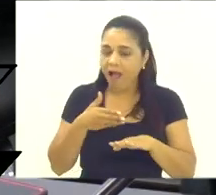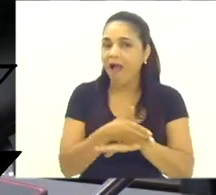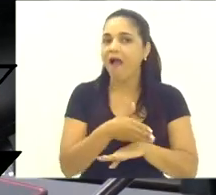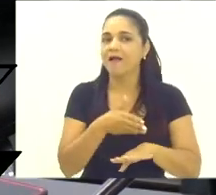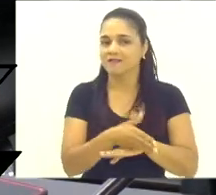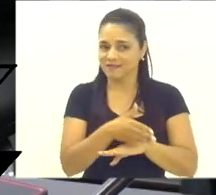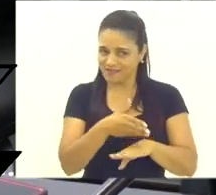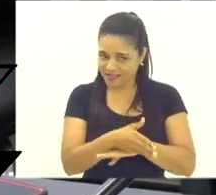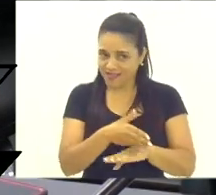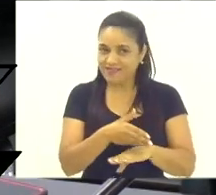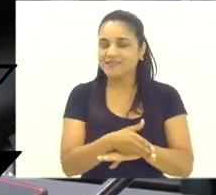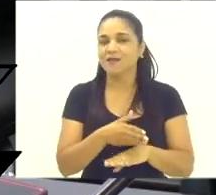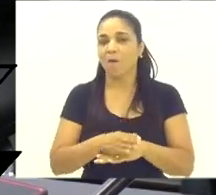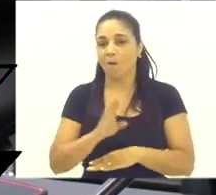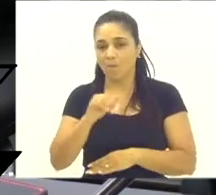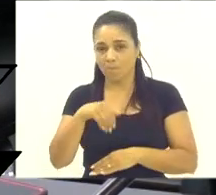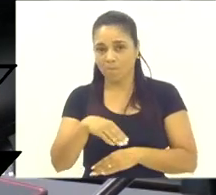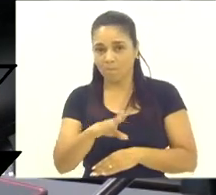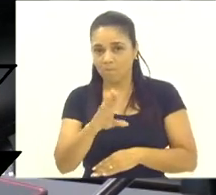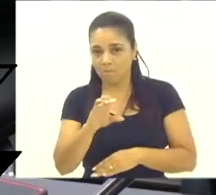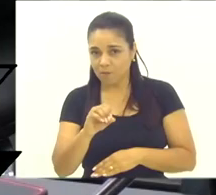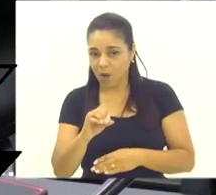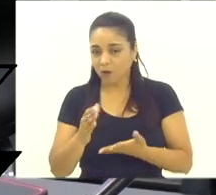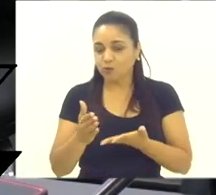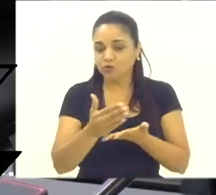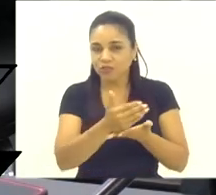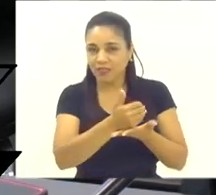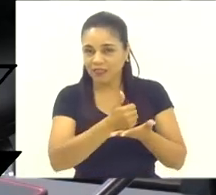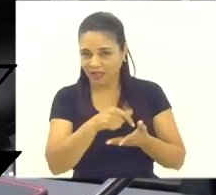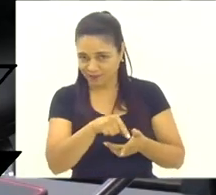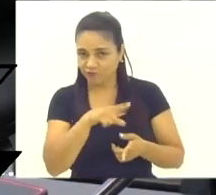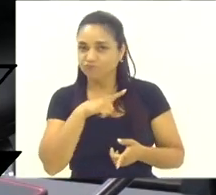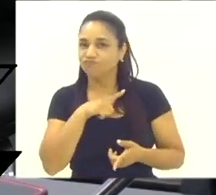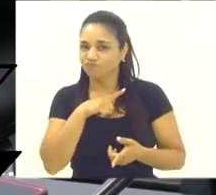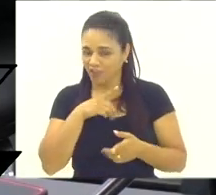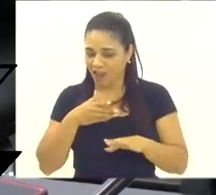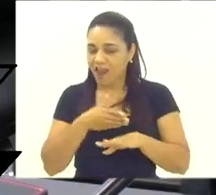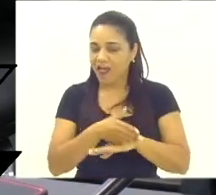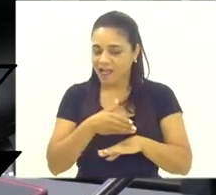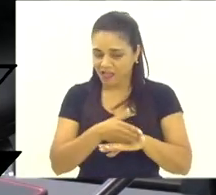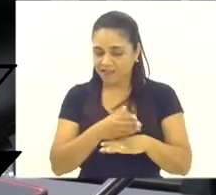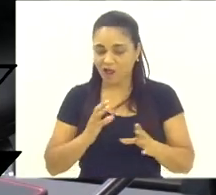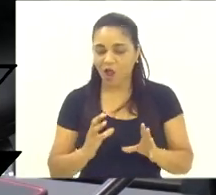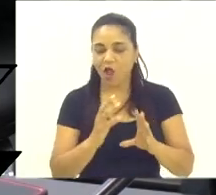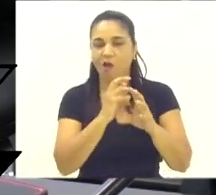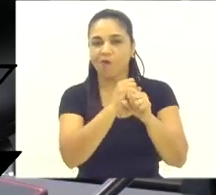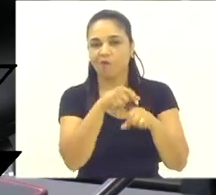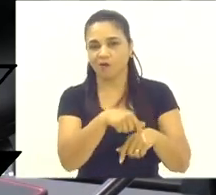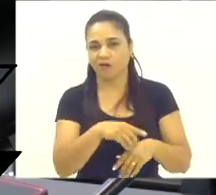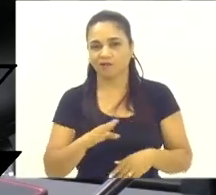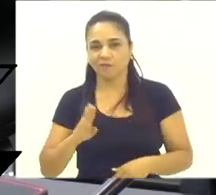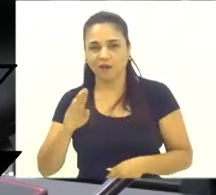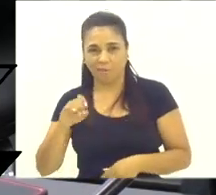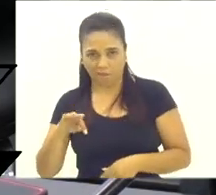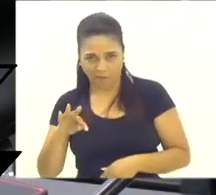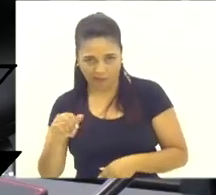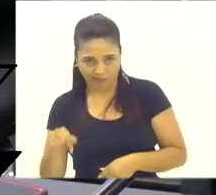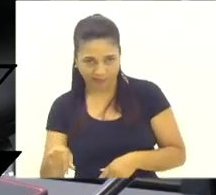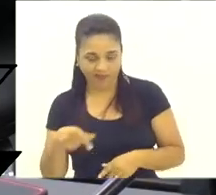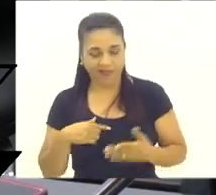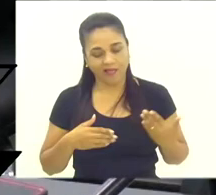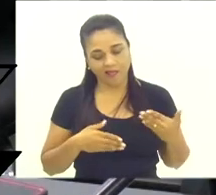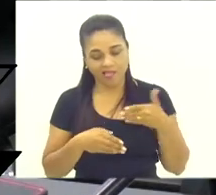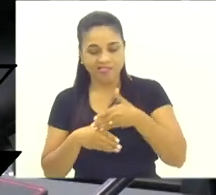de dados infinitamente maior do que o banco de dados que é acumulado Ali pela Beta né que não é um